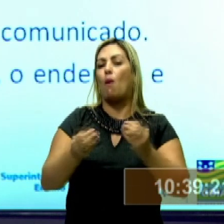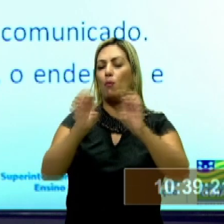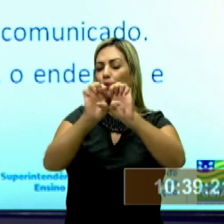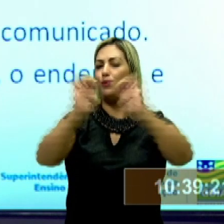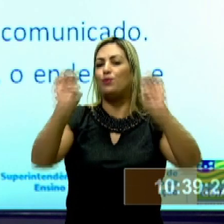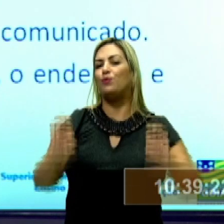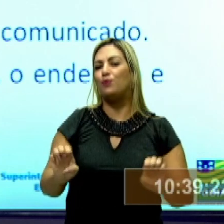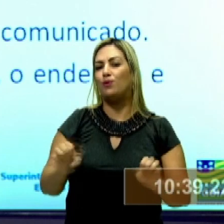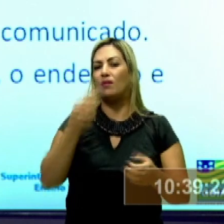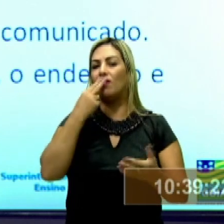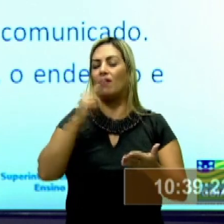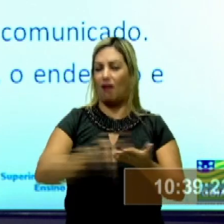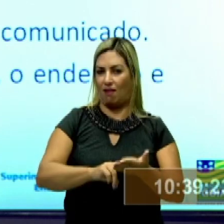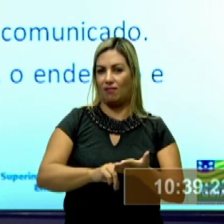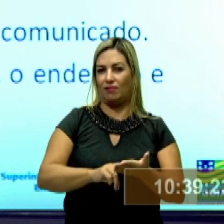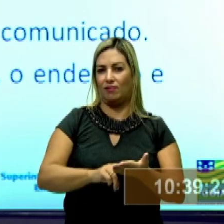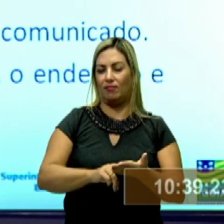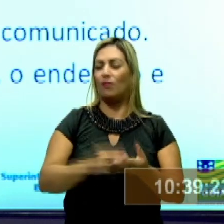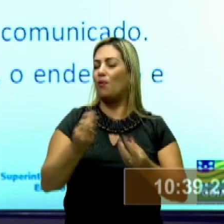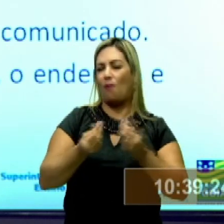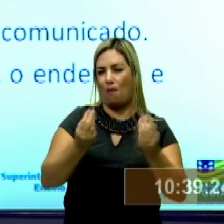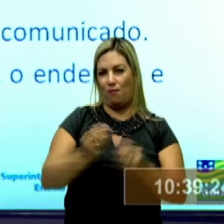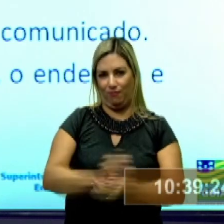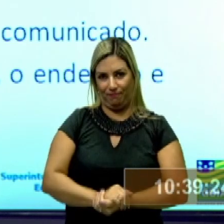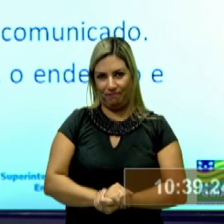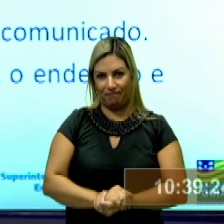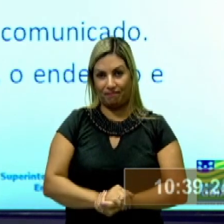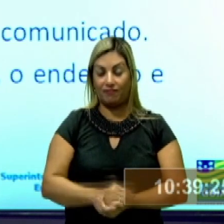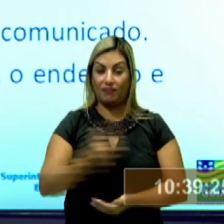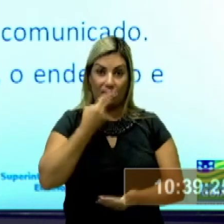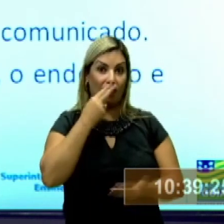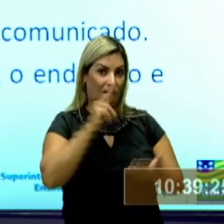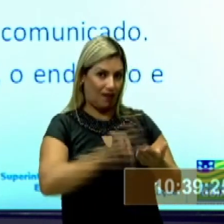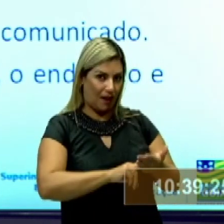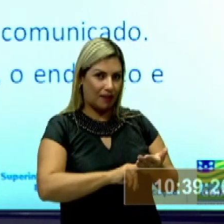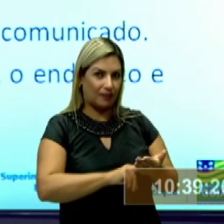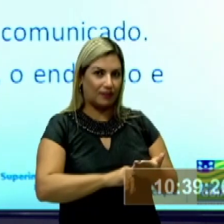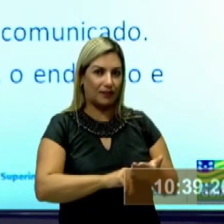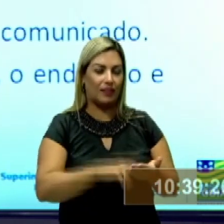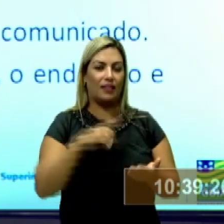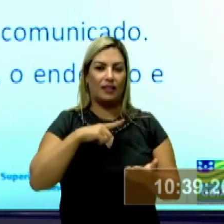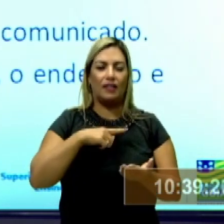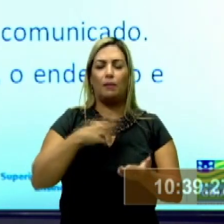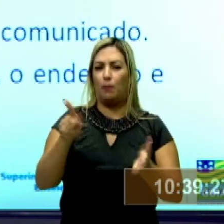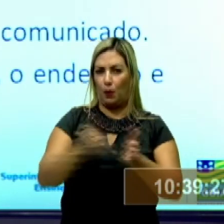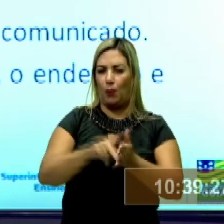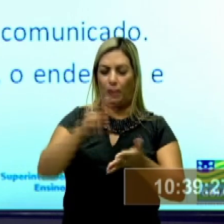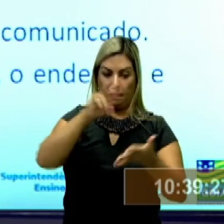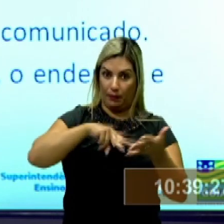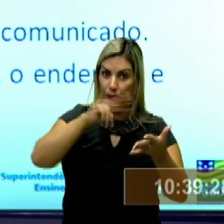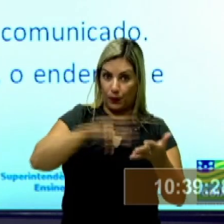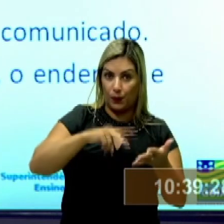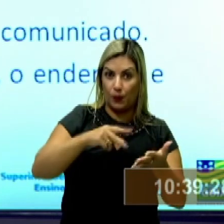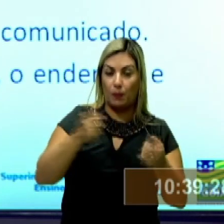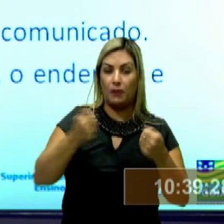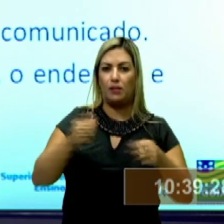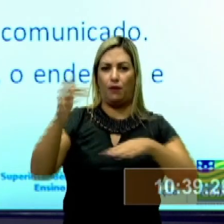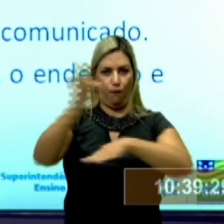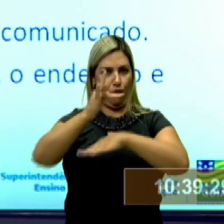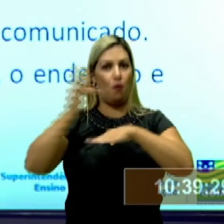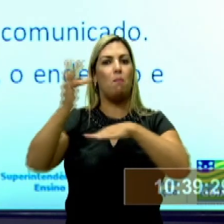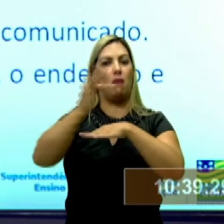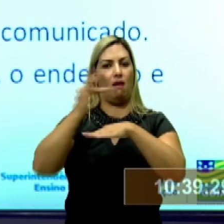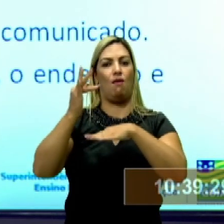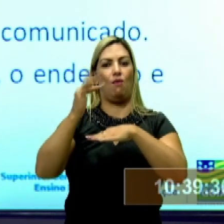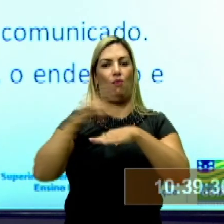fazer uma carta do leitor. A carta dirigida à sessão de carta do leitor deve ser de caráter formal